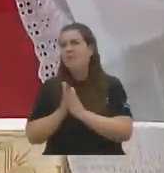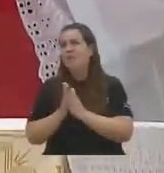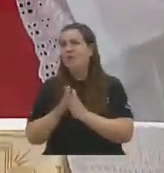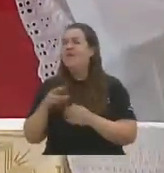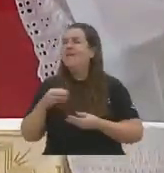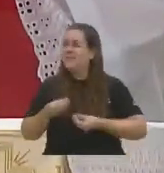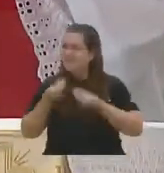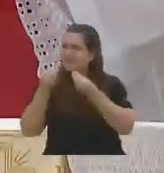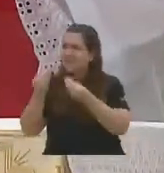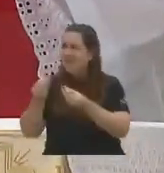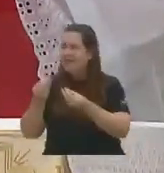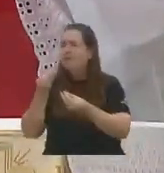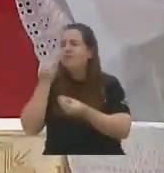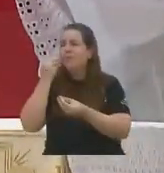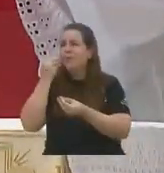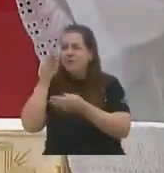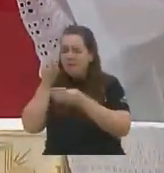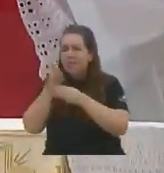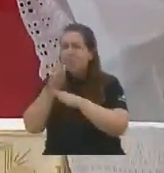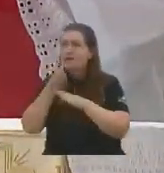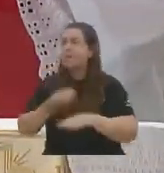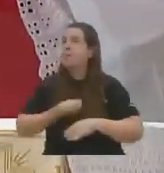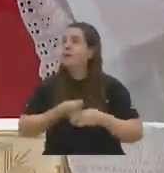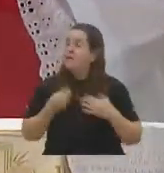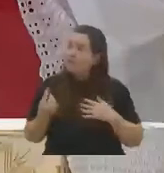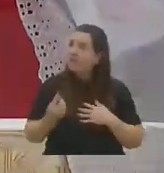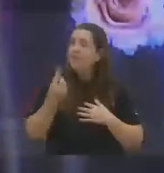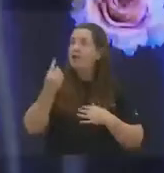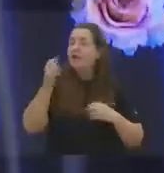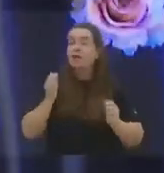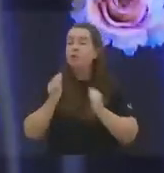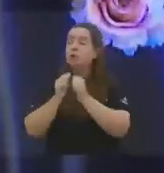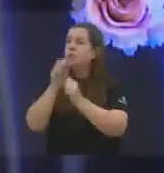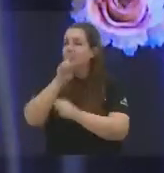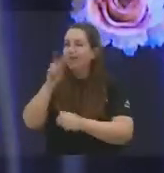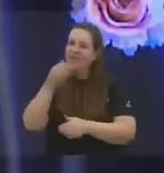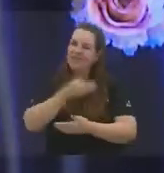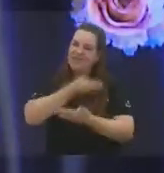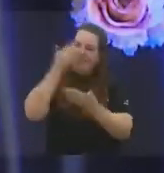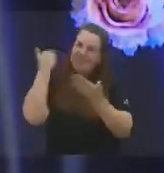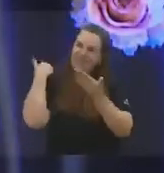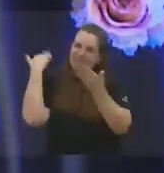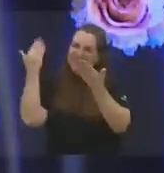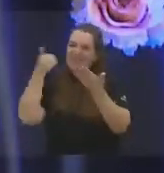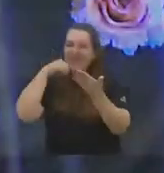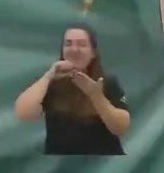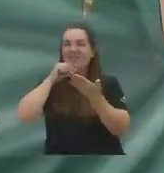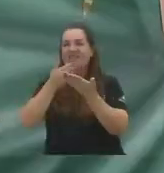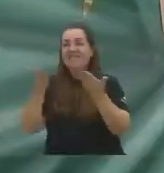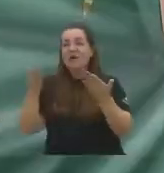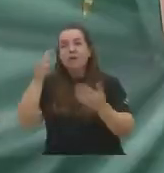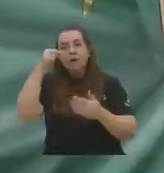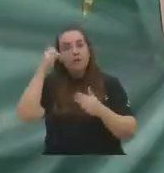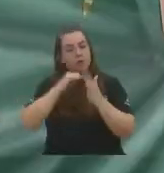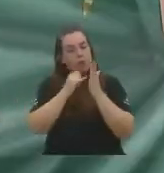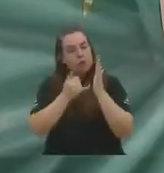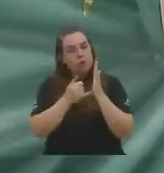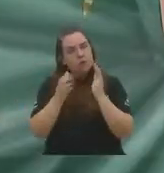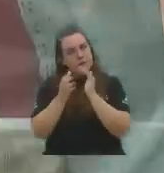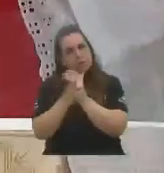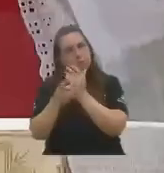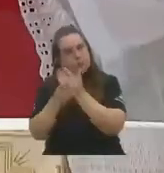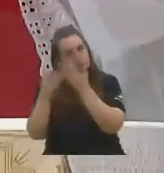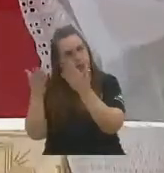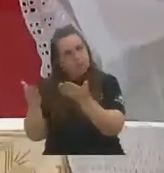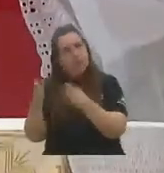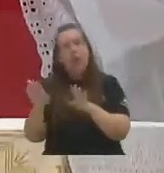dai-nos participar da vida eterna com a Virgem Maria, Mãe de Deus, com São José, seu esposo,